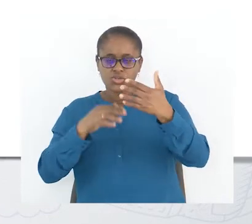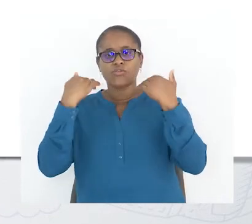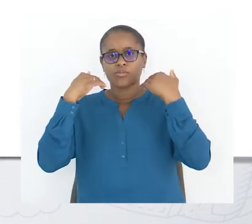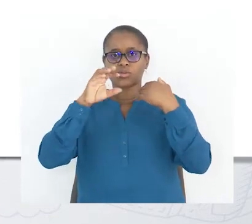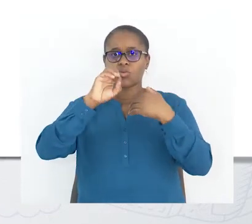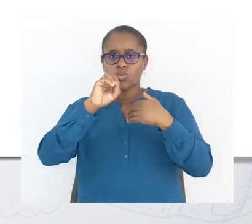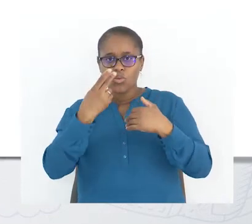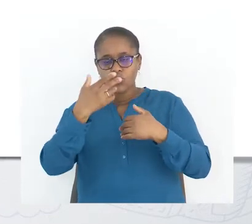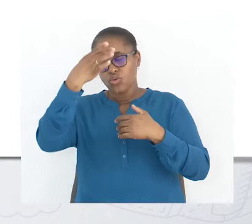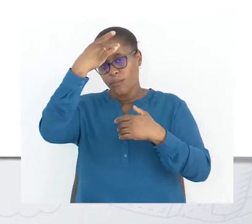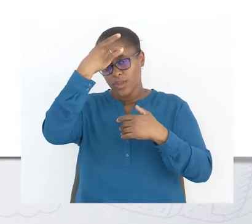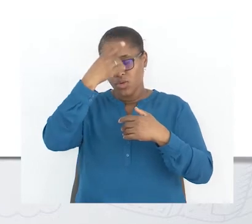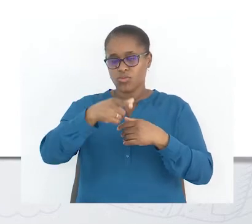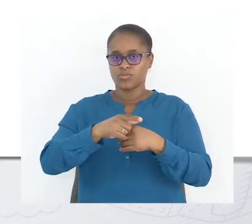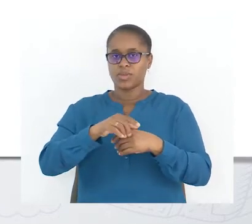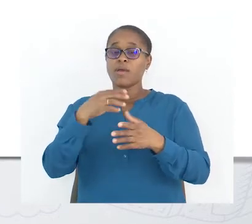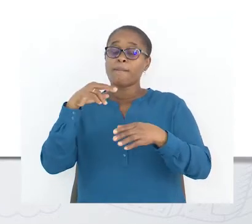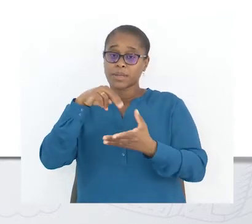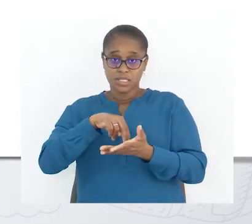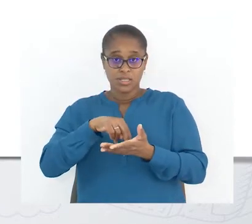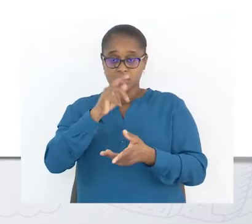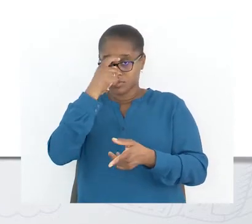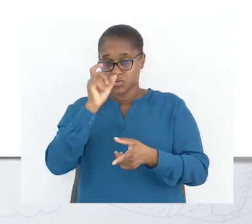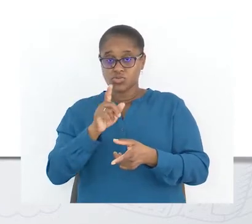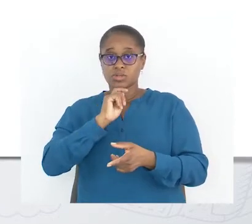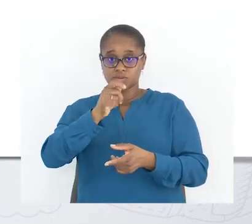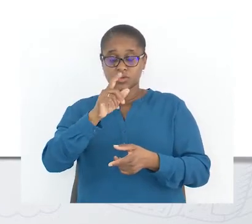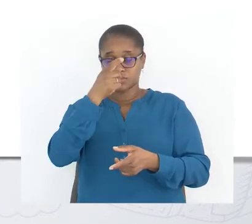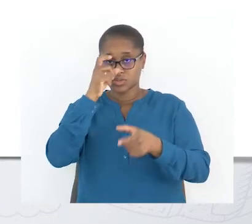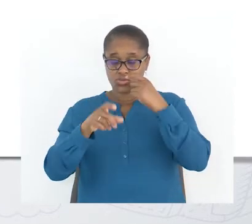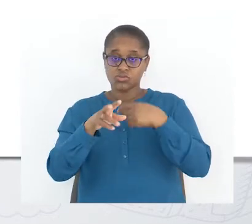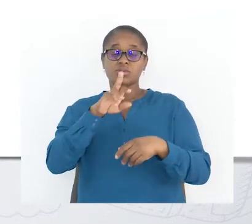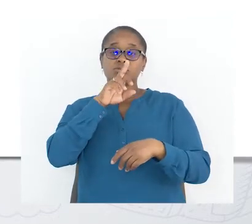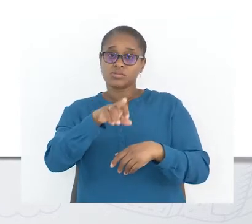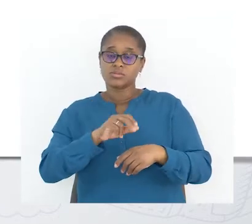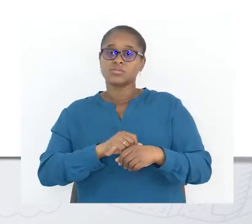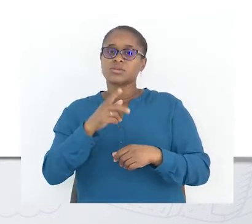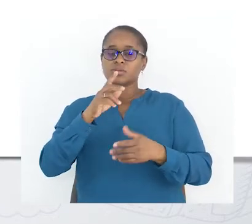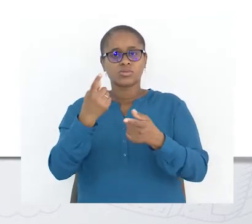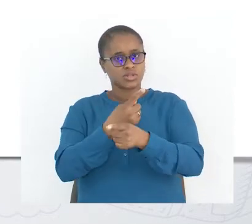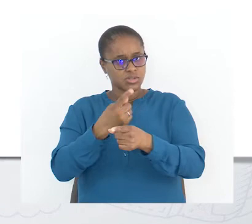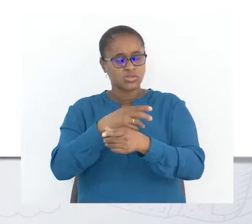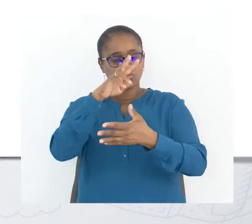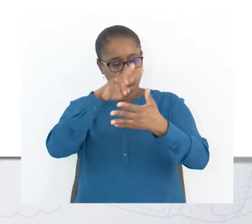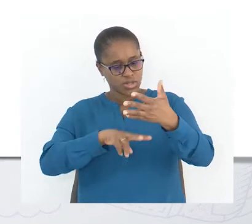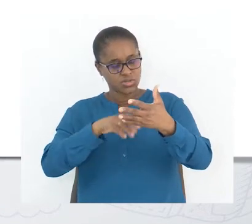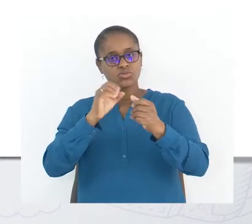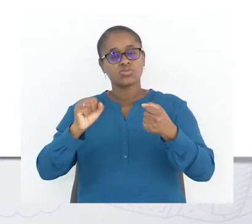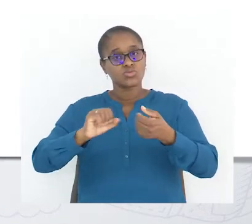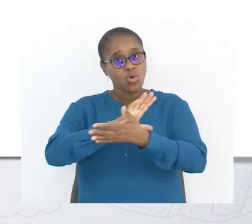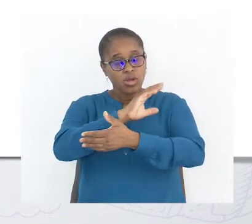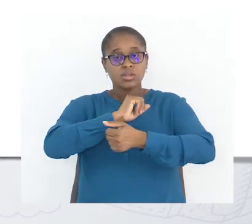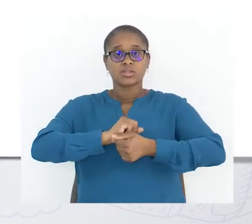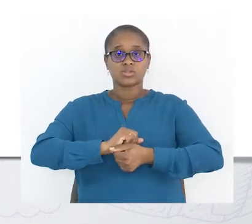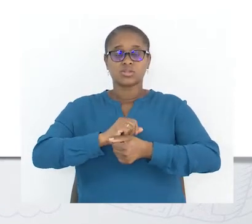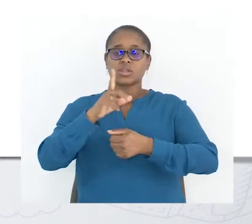ou de opinião, presença do entrevistador e entrevistado, é o que caracteriza o texto jornalístico.